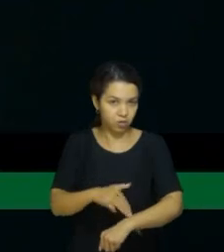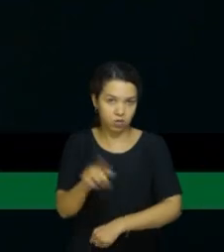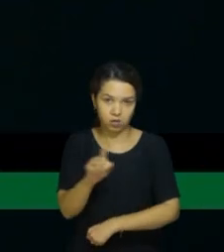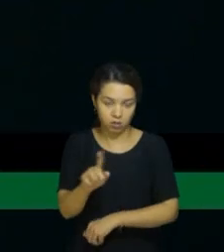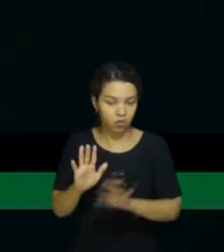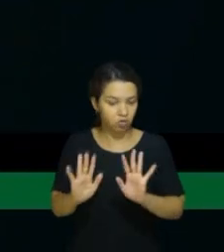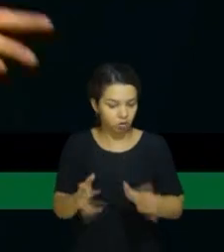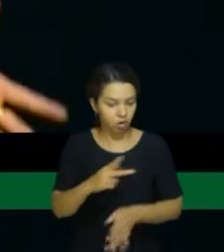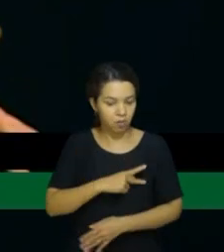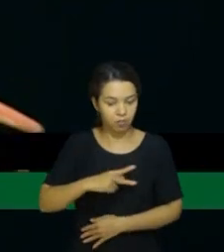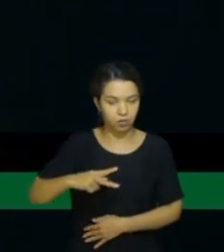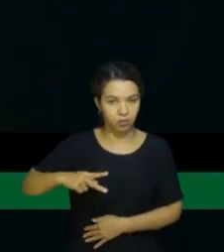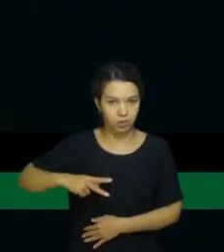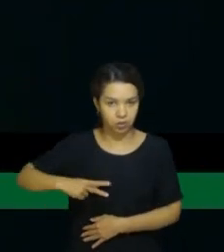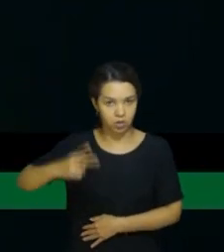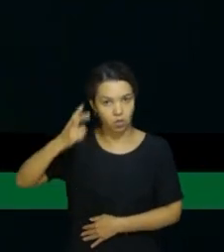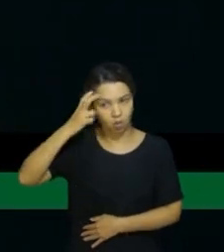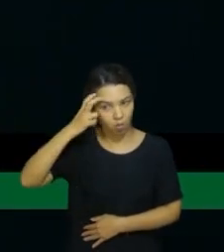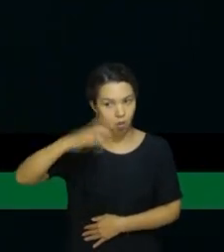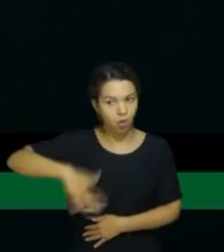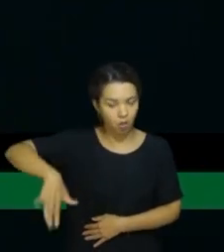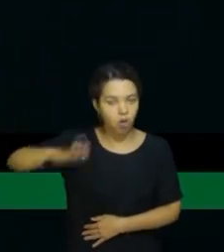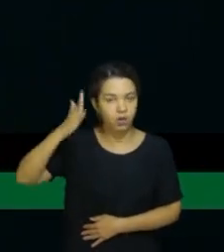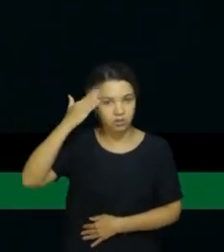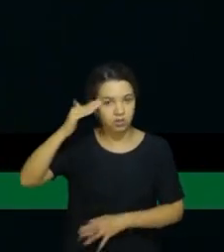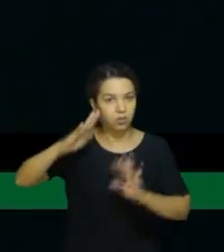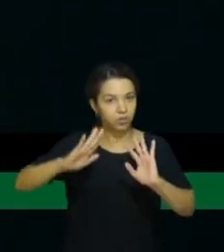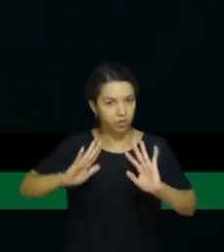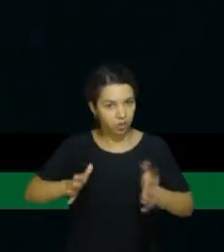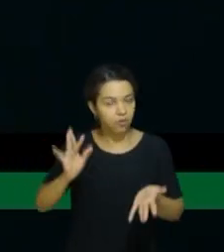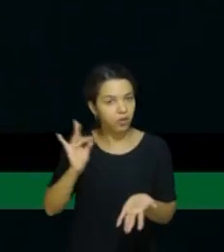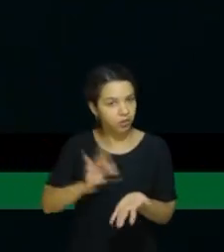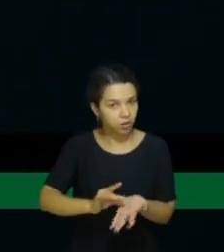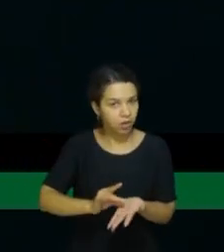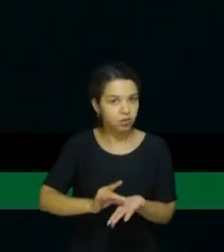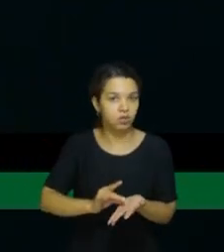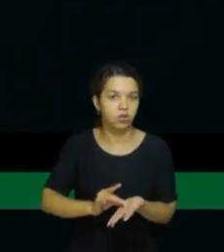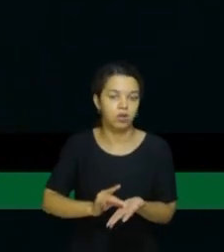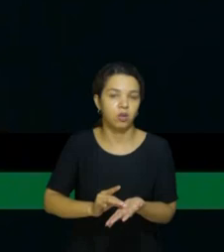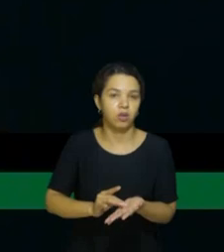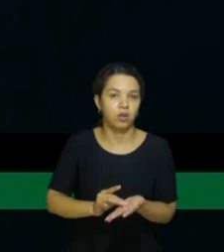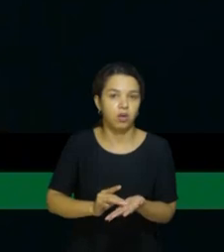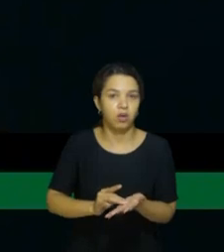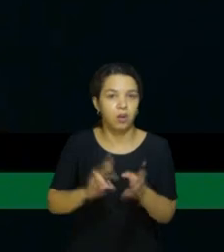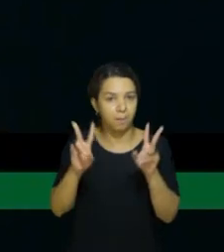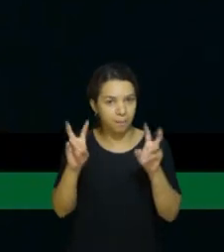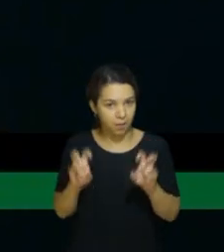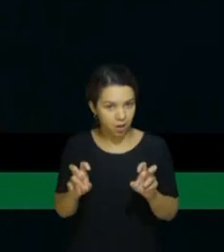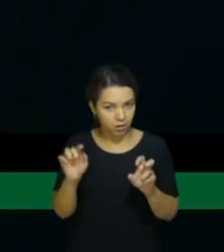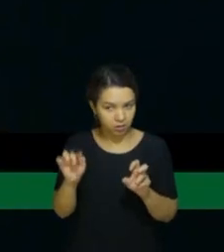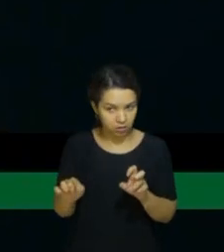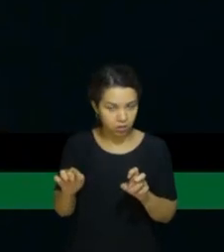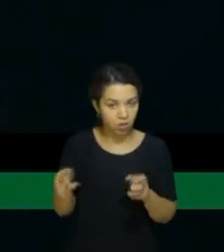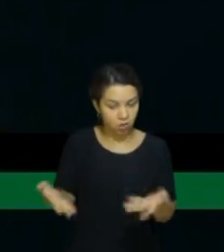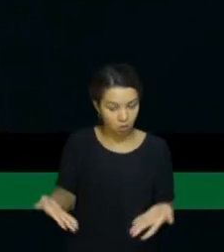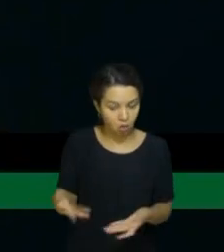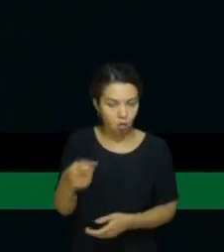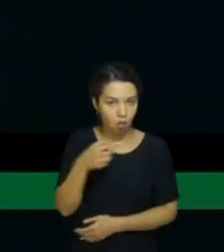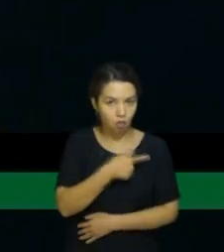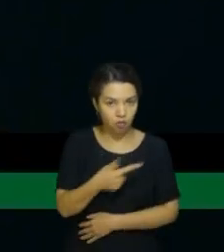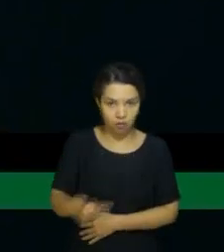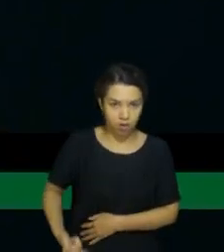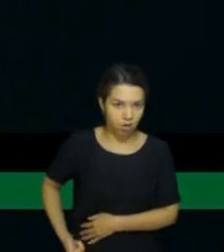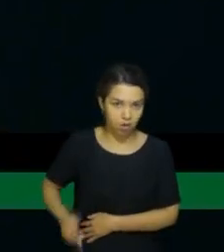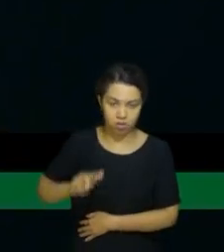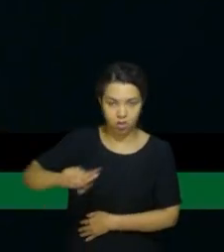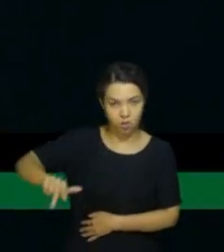pública ela é de conhecimento É verdade que uma boa parte desta pauta não é deste governo e eu